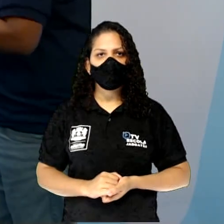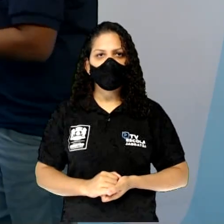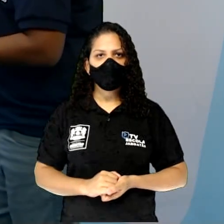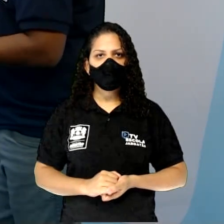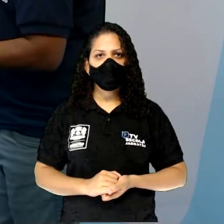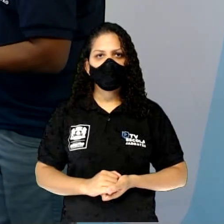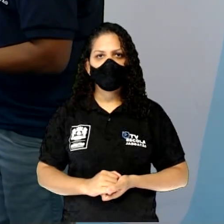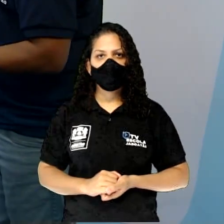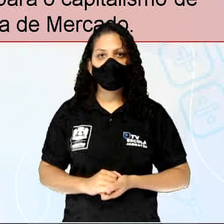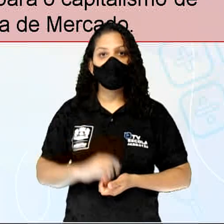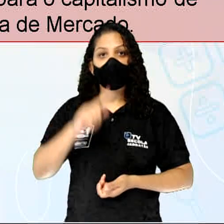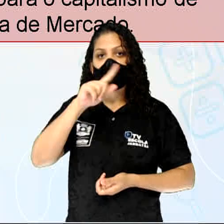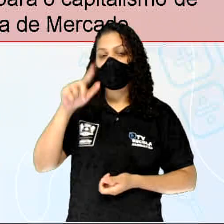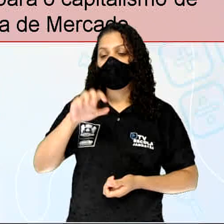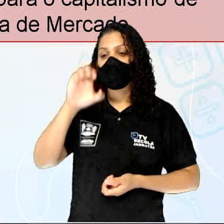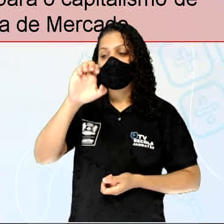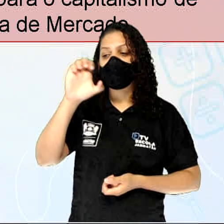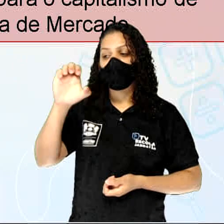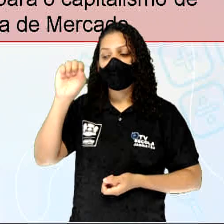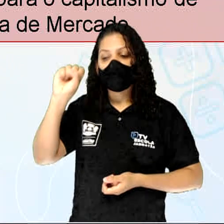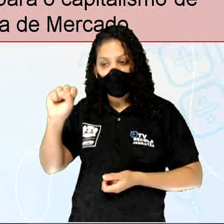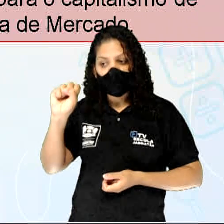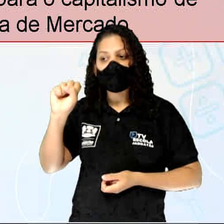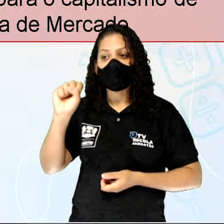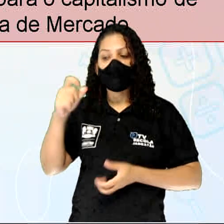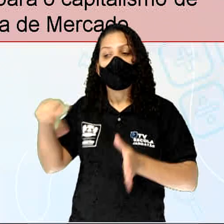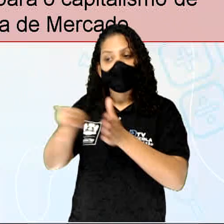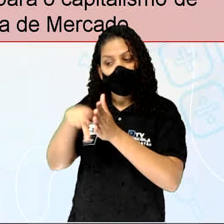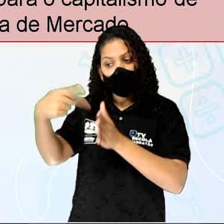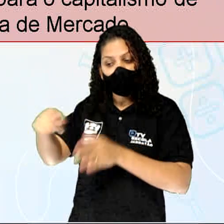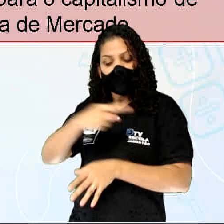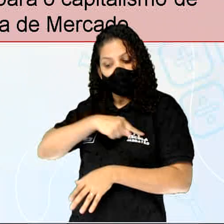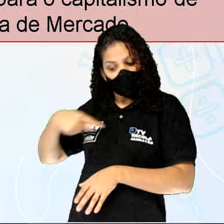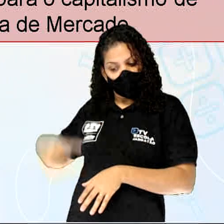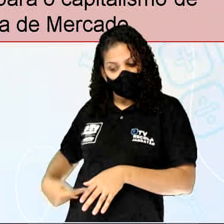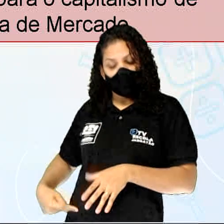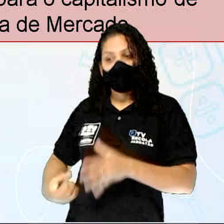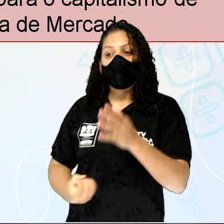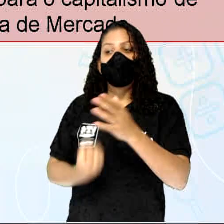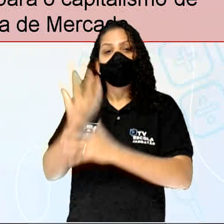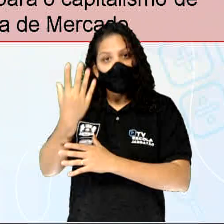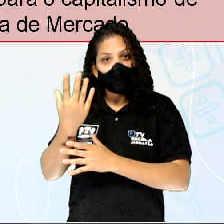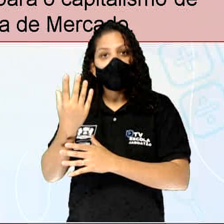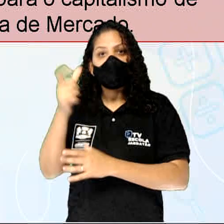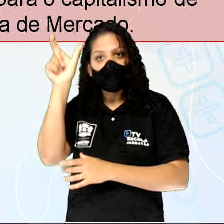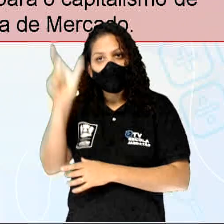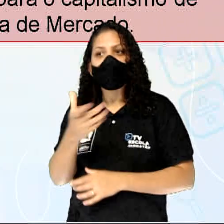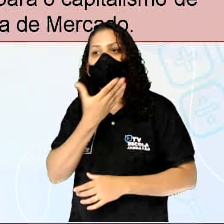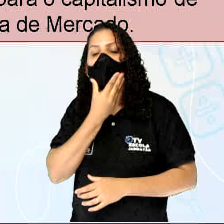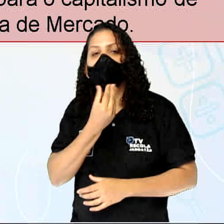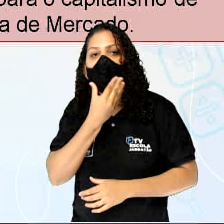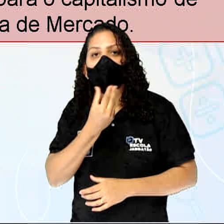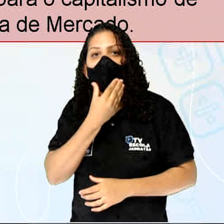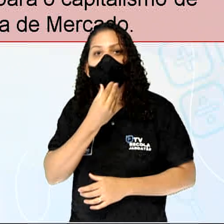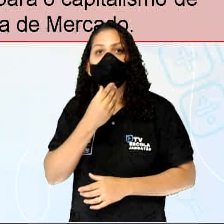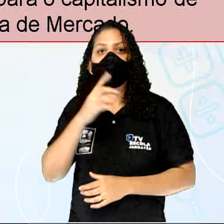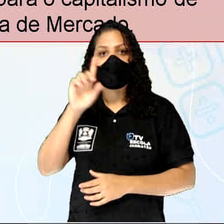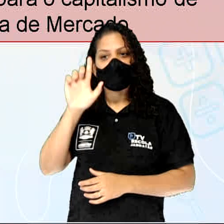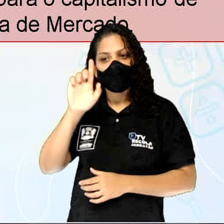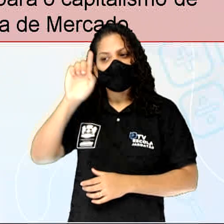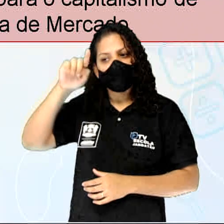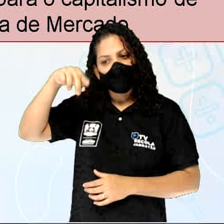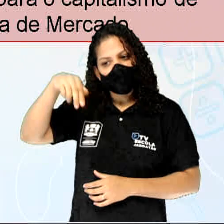As ZENs da China foram criadas pelo governo de Deng Xiaoping. Elas